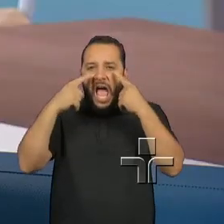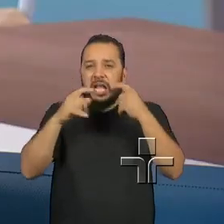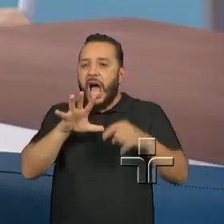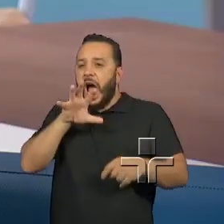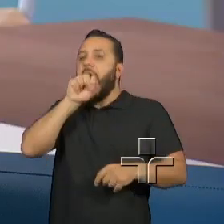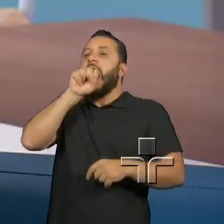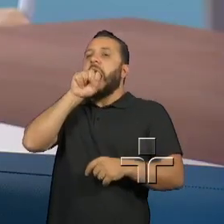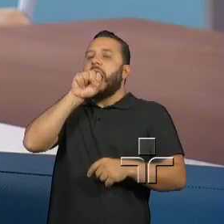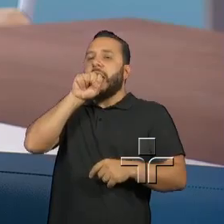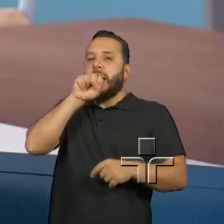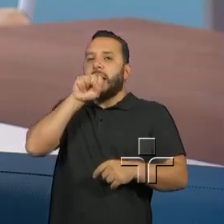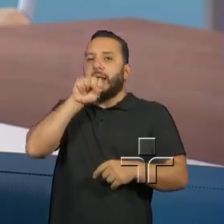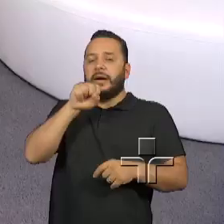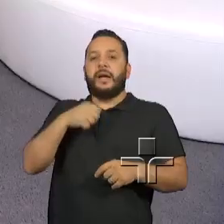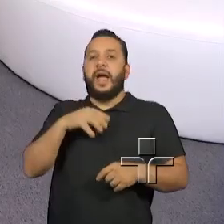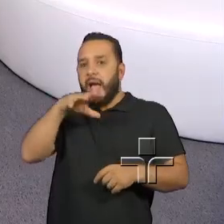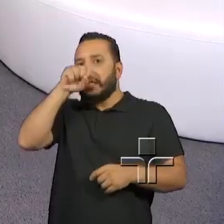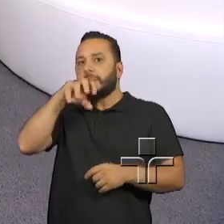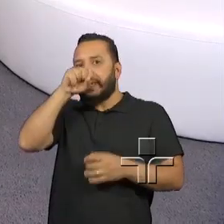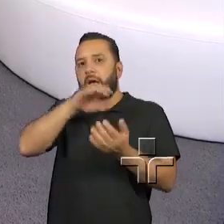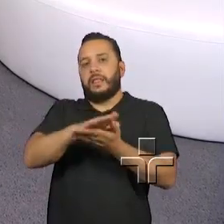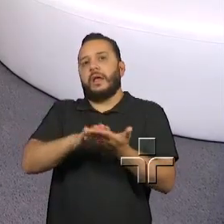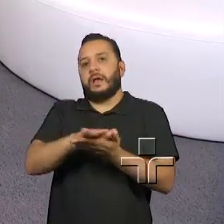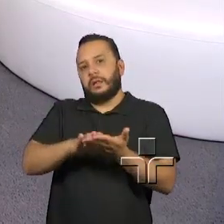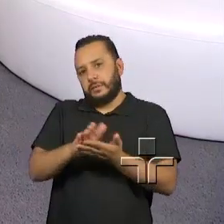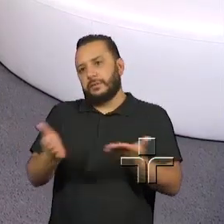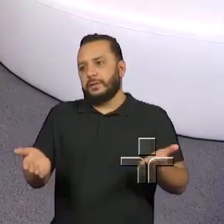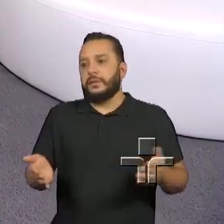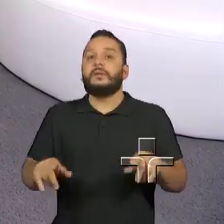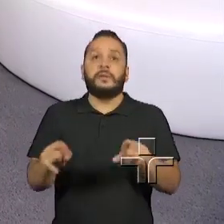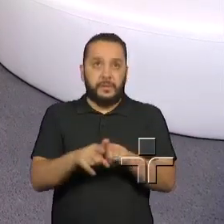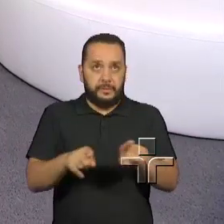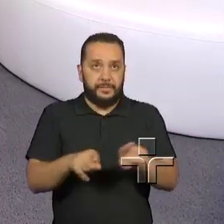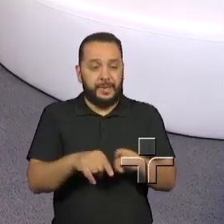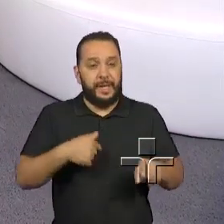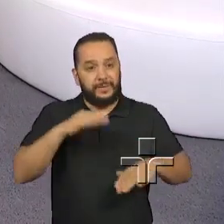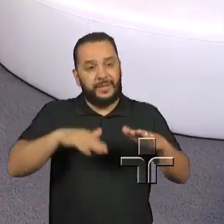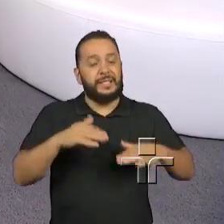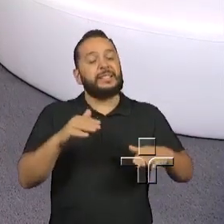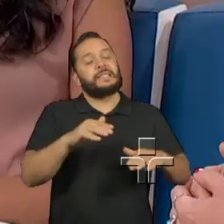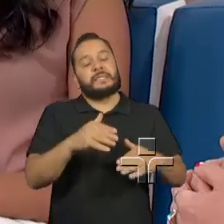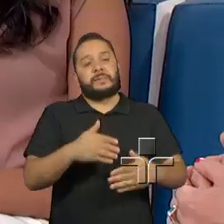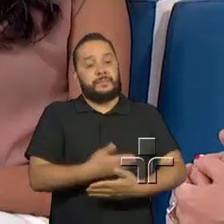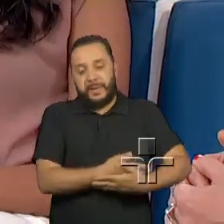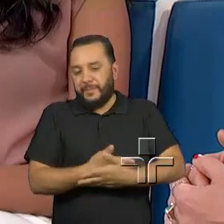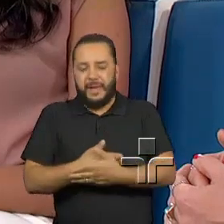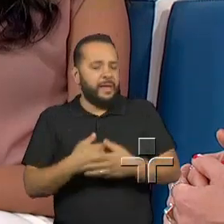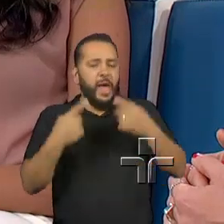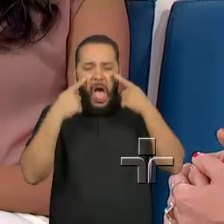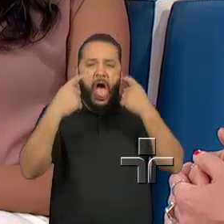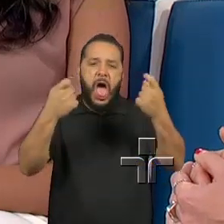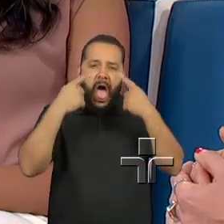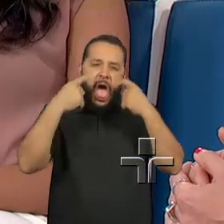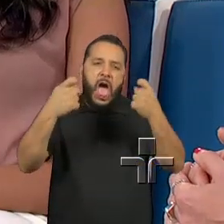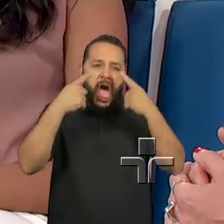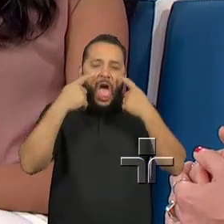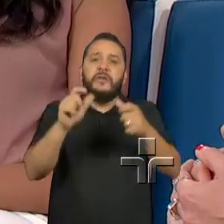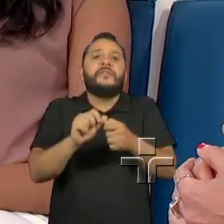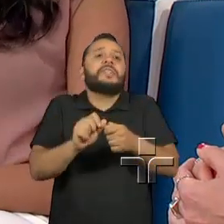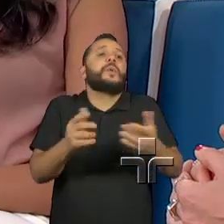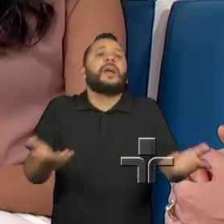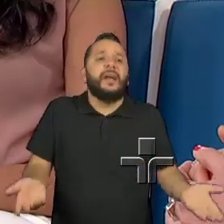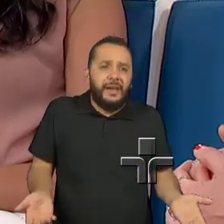acordar. E daí, como é que faz se a criança faz aquele escândalo na hora da vacina mesmo, né? Até uma dica para os profissionais de